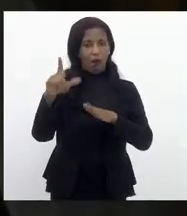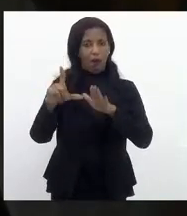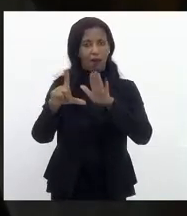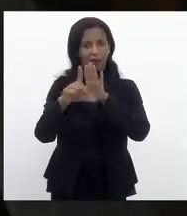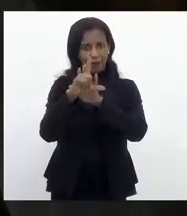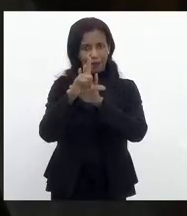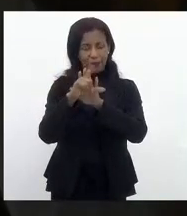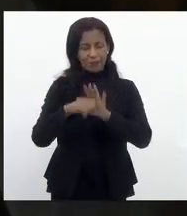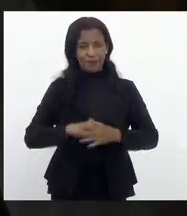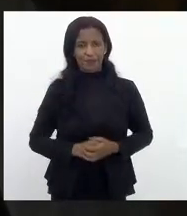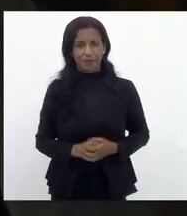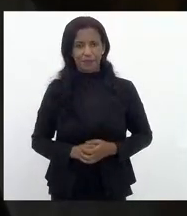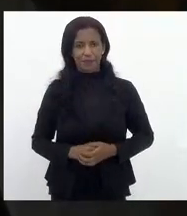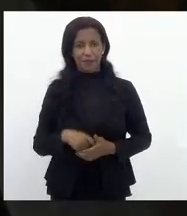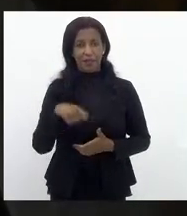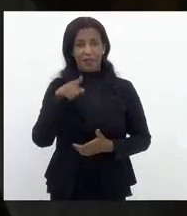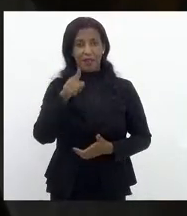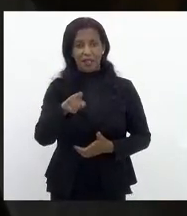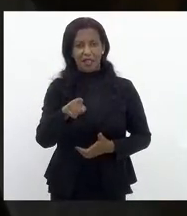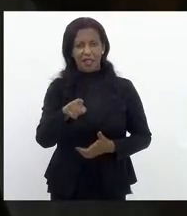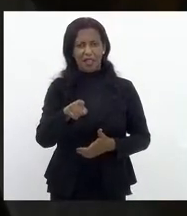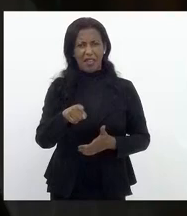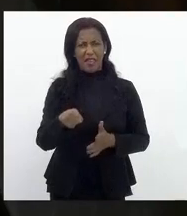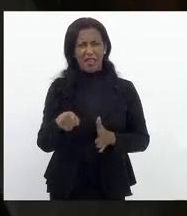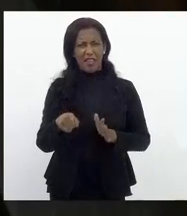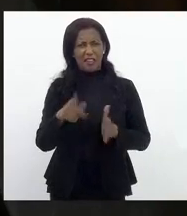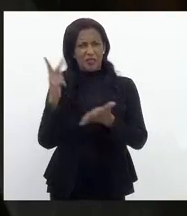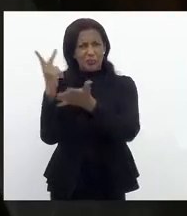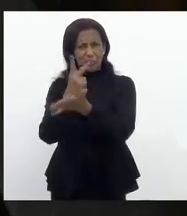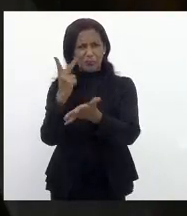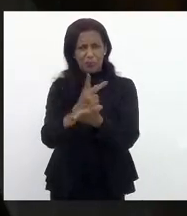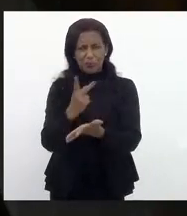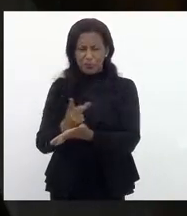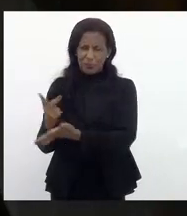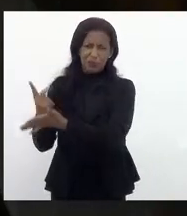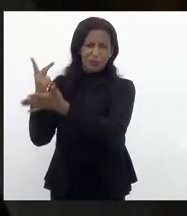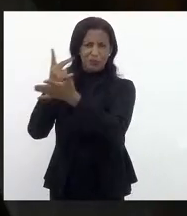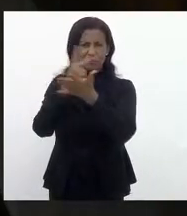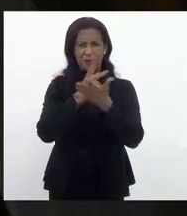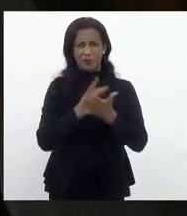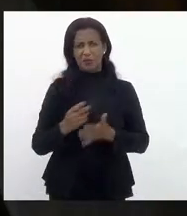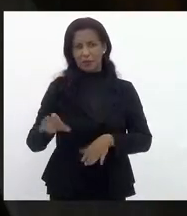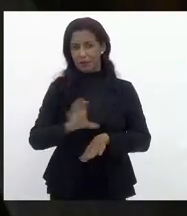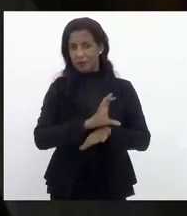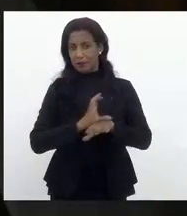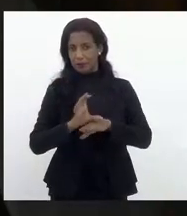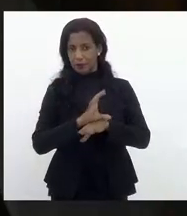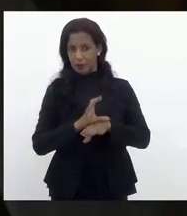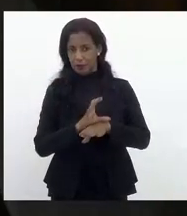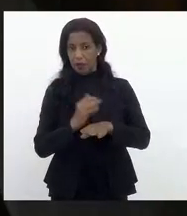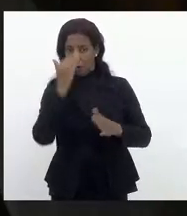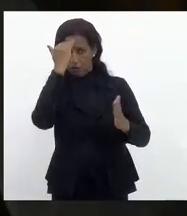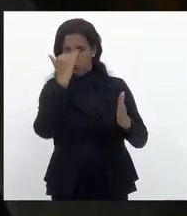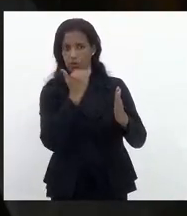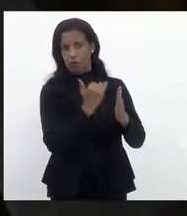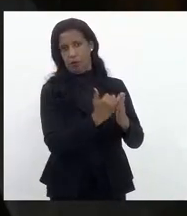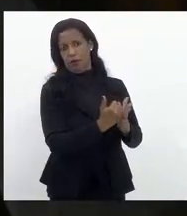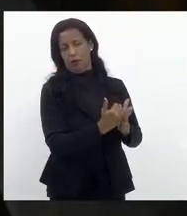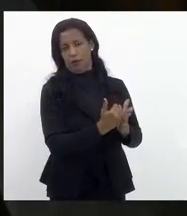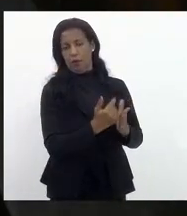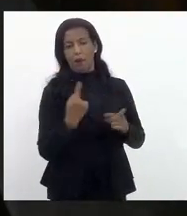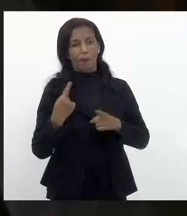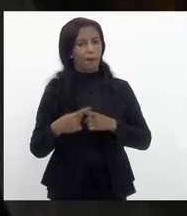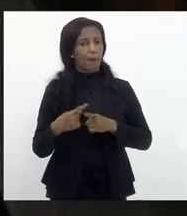complementares é eivado de vícios de inconstitucionalidade mas que nós estamos respeitando